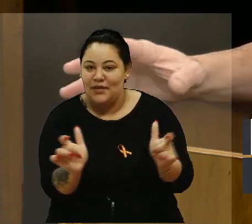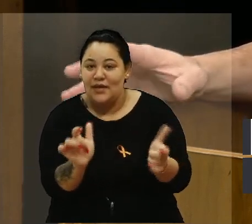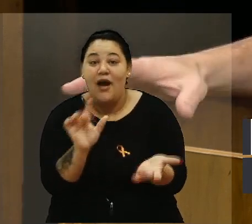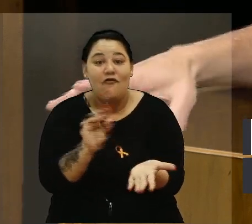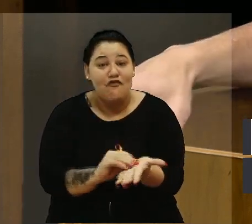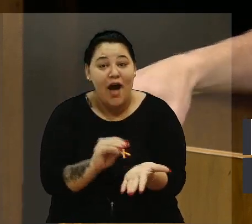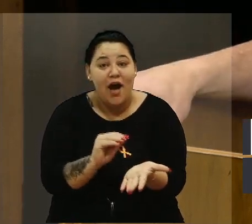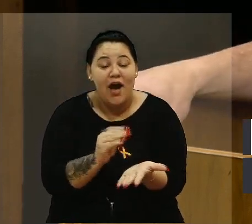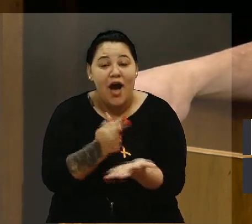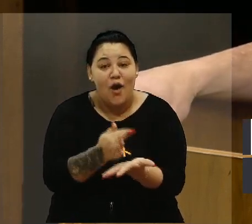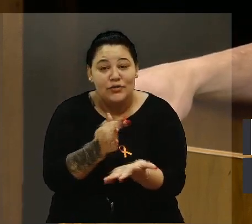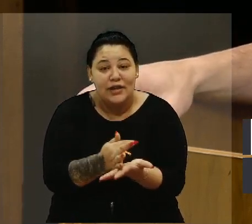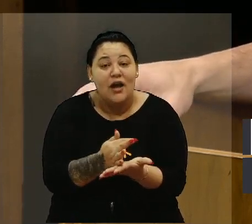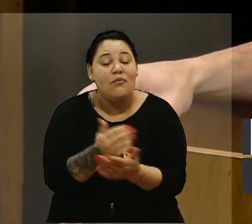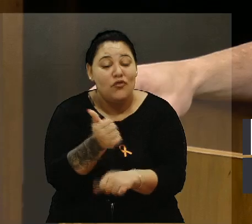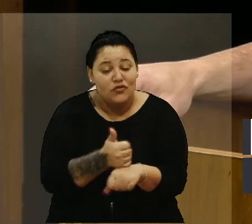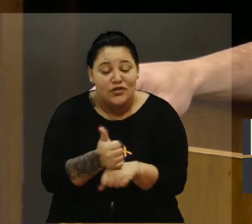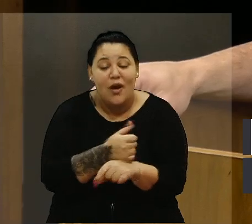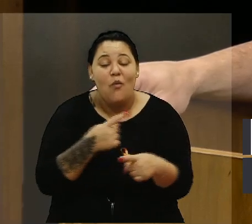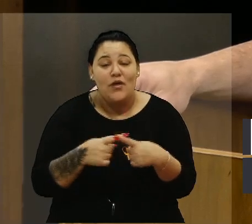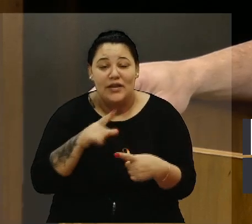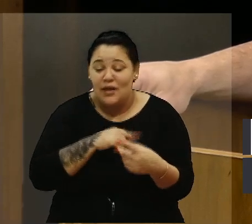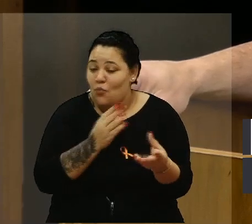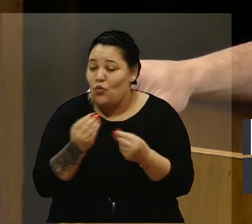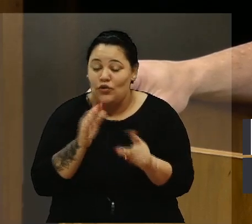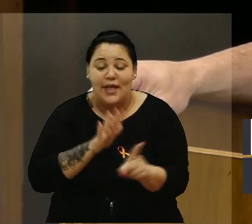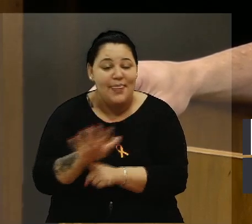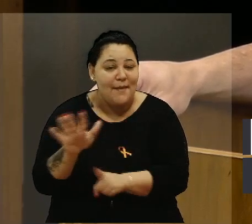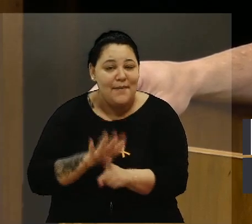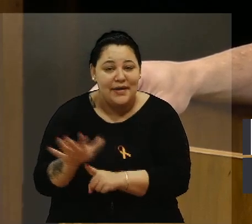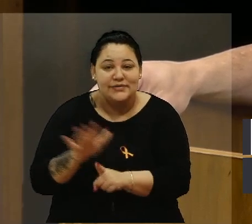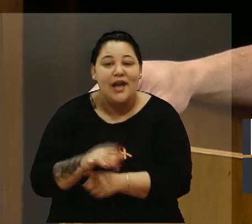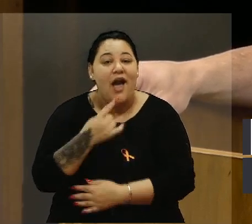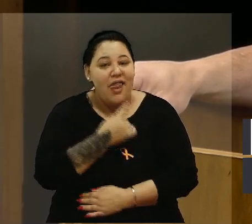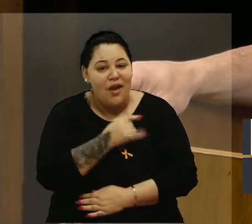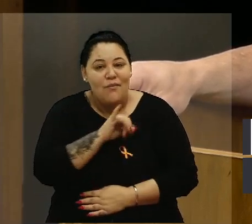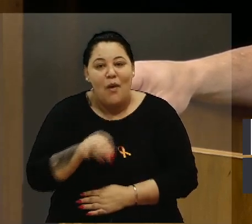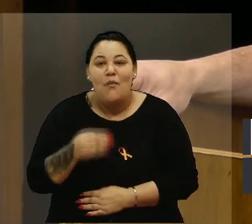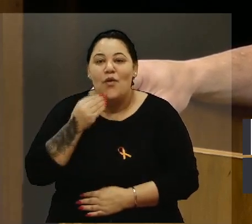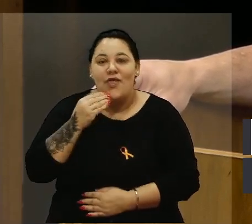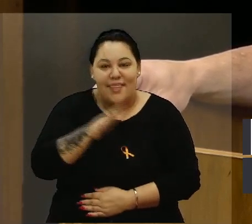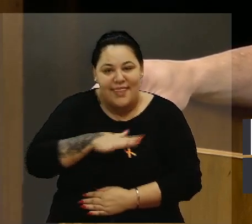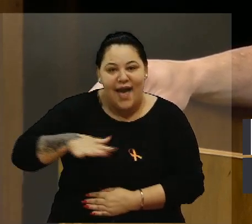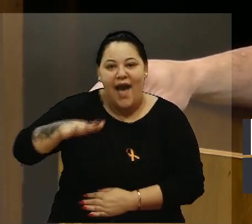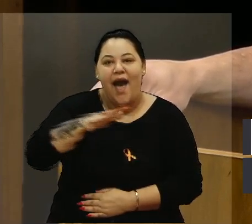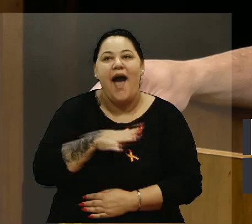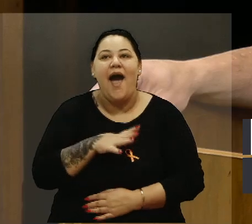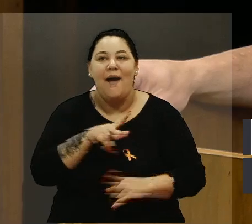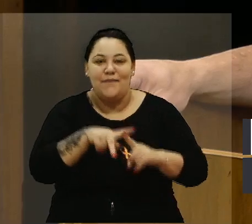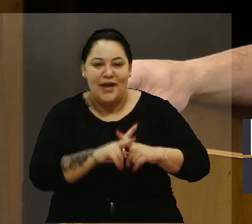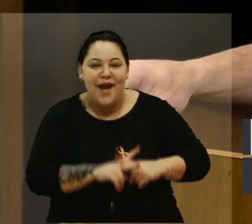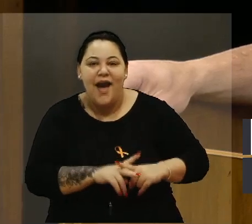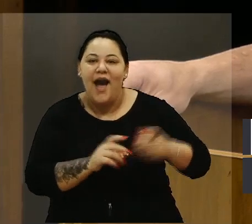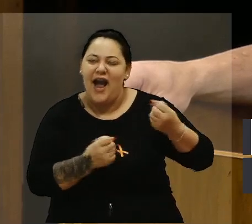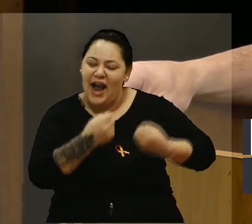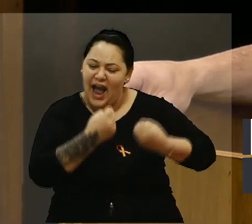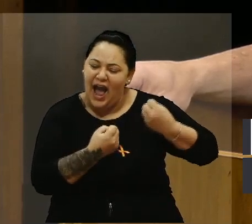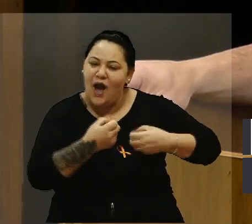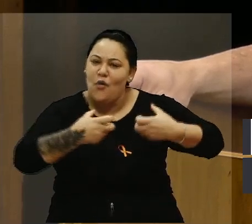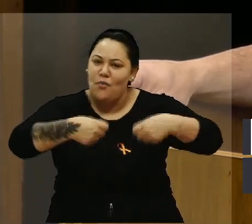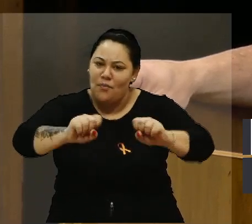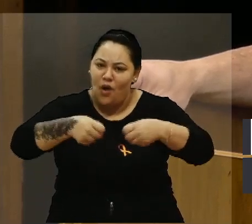profissionais pela demanda de serviço. Então, ali é uma oportunidade para quem quer aprender na área da mecânica de carro, na área da mecânica de